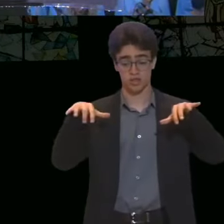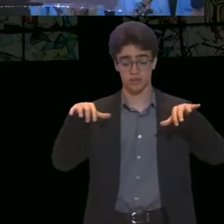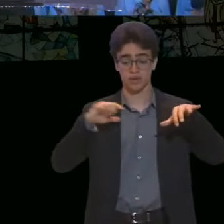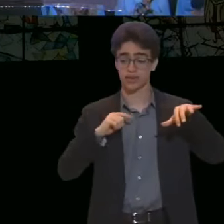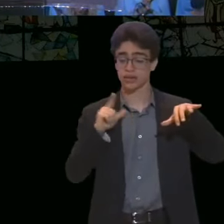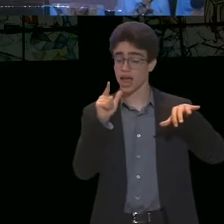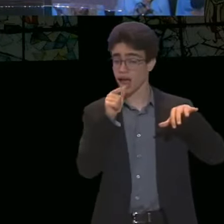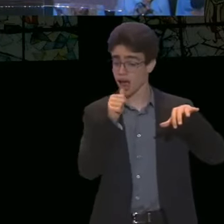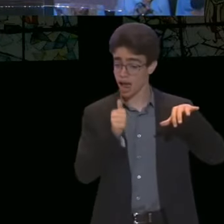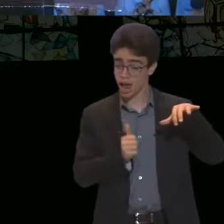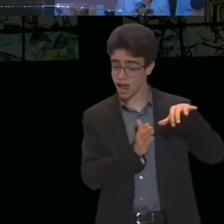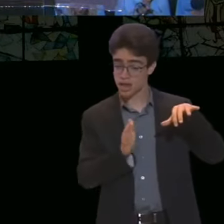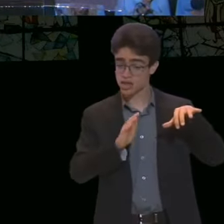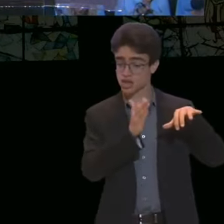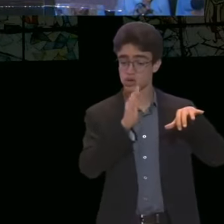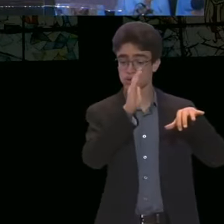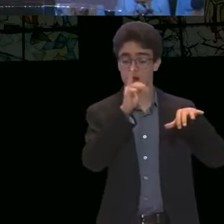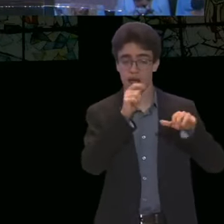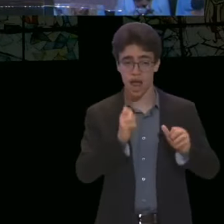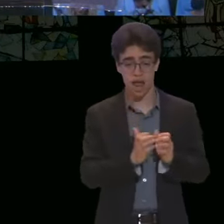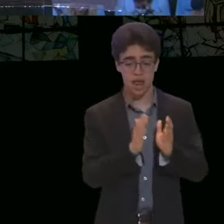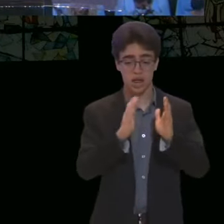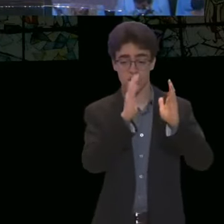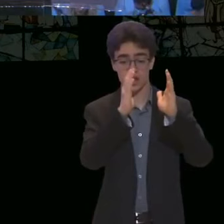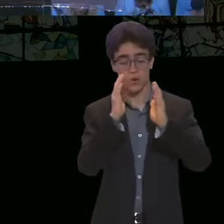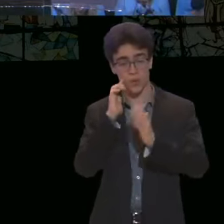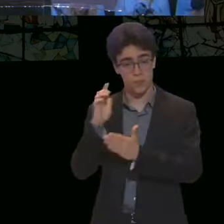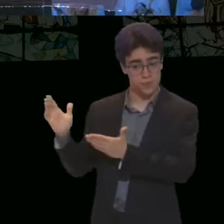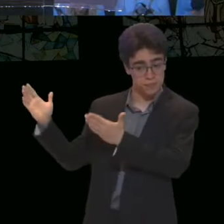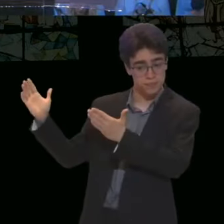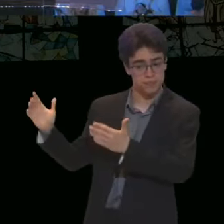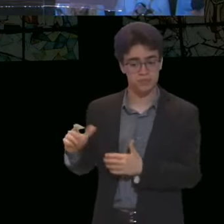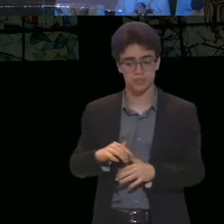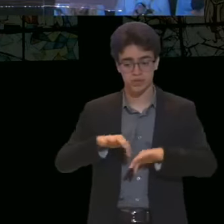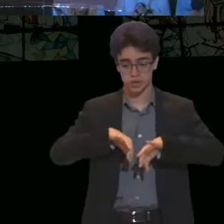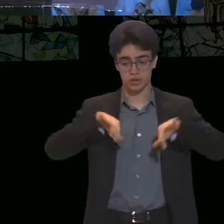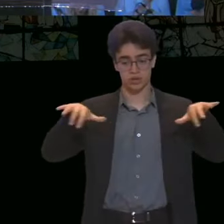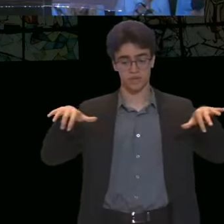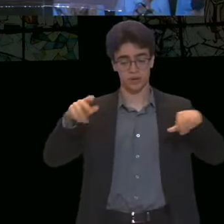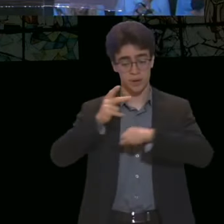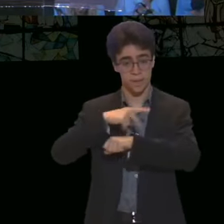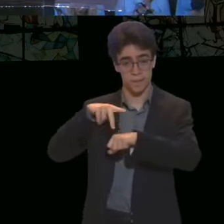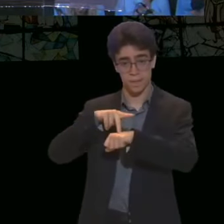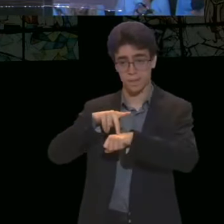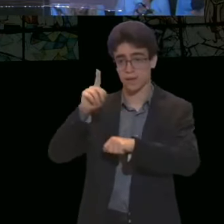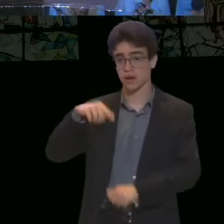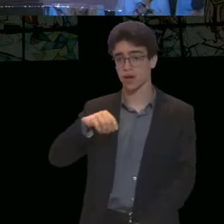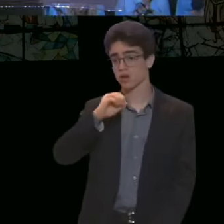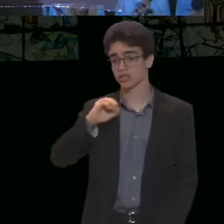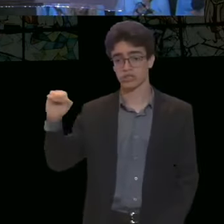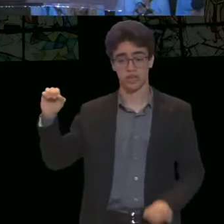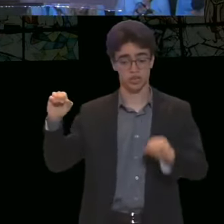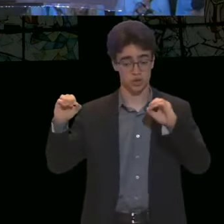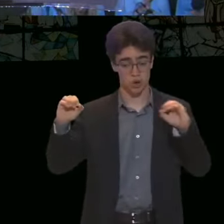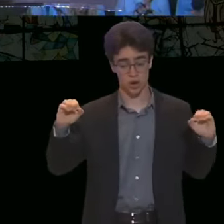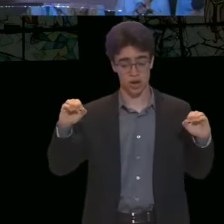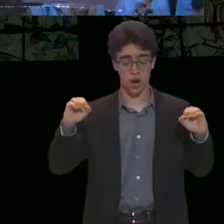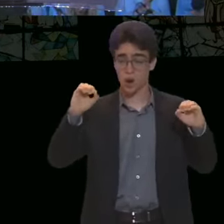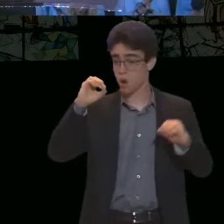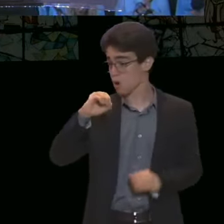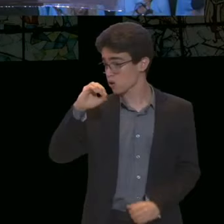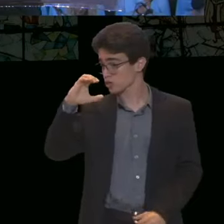rio. Este rio marca não só os dois lados do país, ocidente e oriente, mas marca